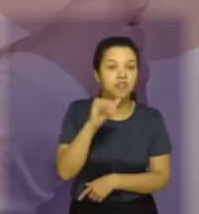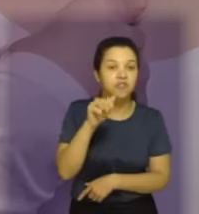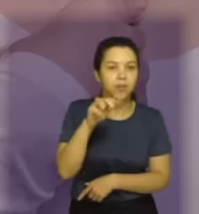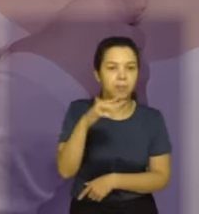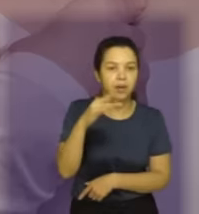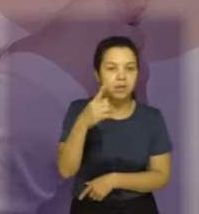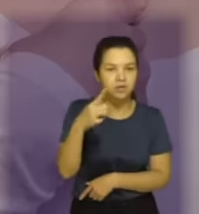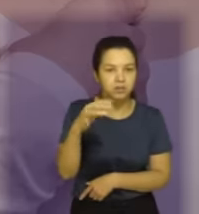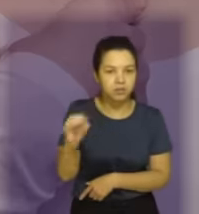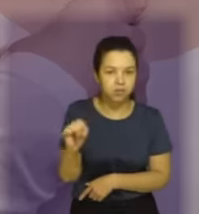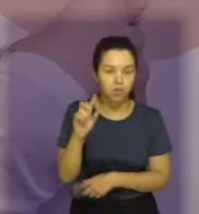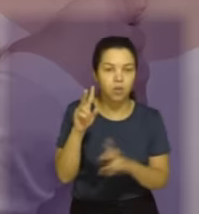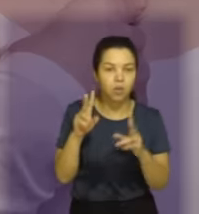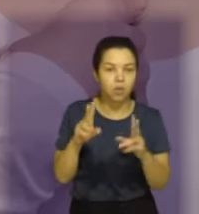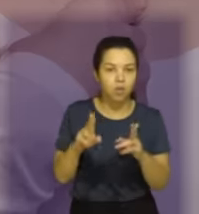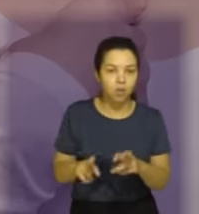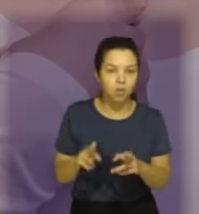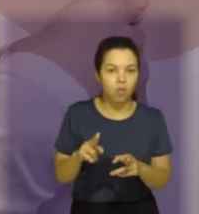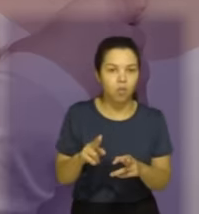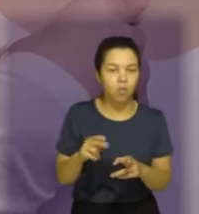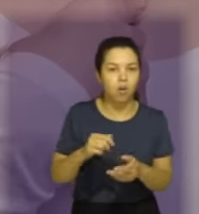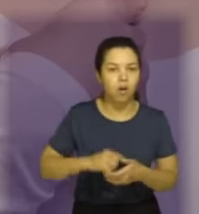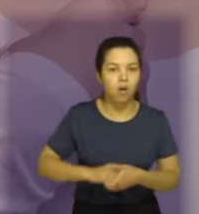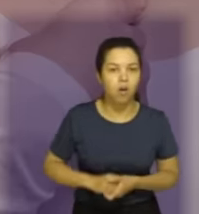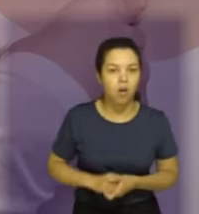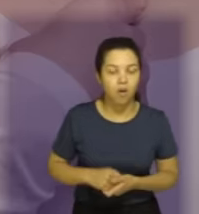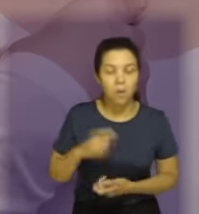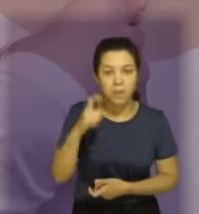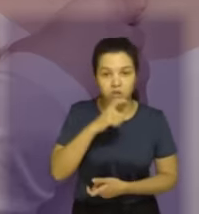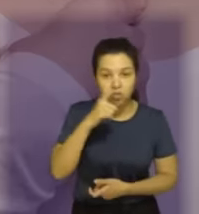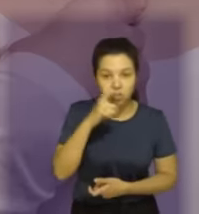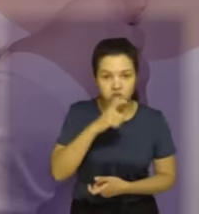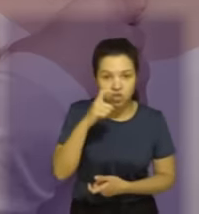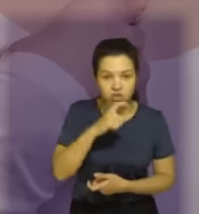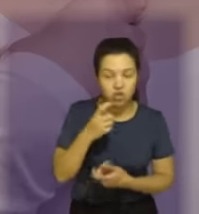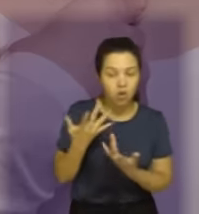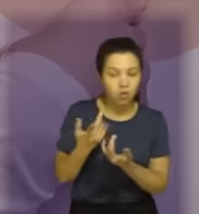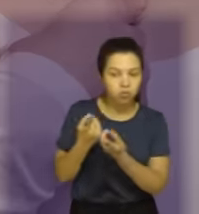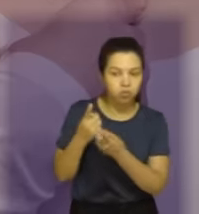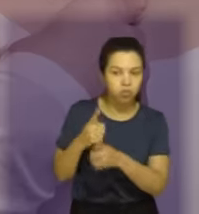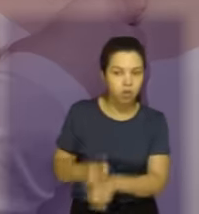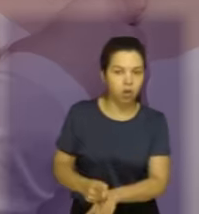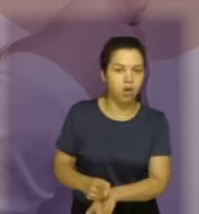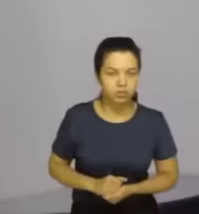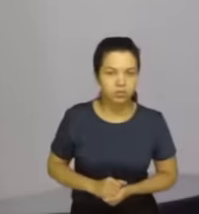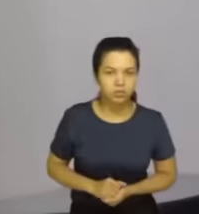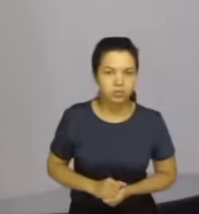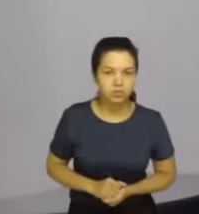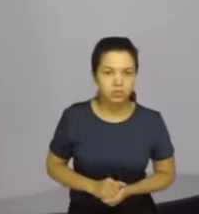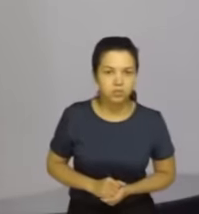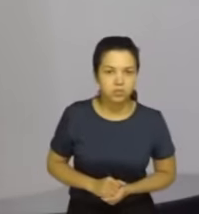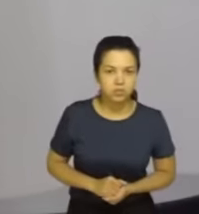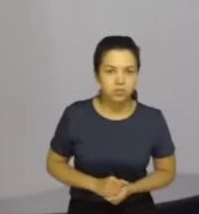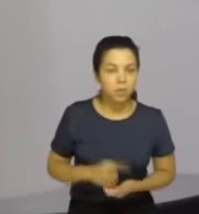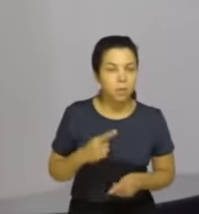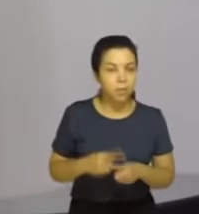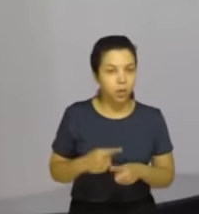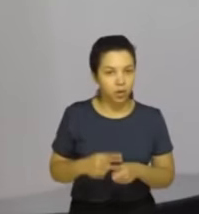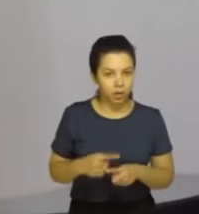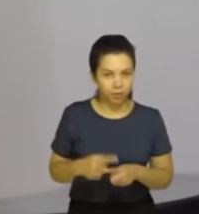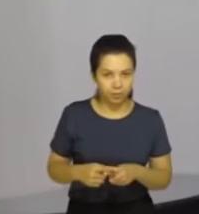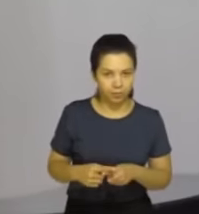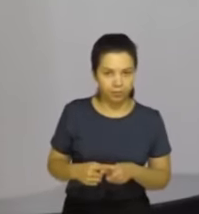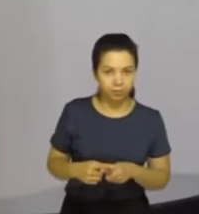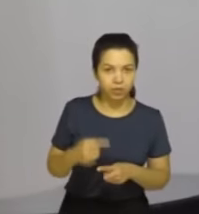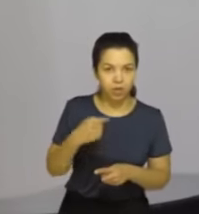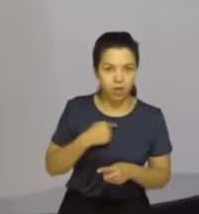que são vistas negativamente pela sociedade. Alguém quer destruir a sua fama. Isso é difamar. Mas por que a gente está falando sobre isso? Quando eu comemorei a decisão dessa